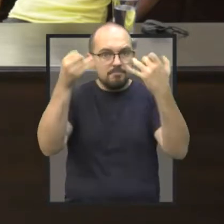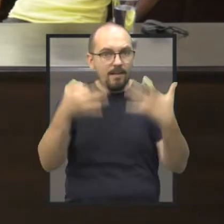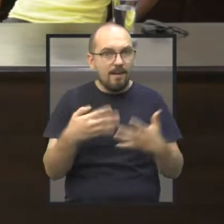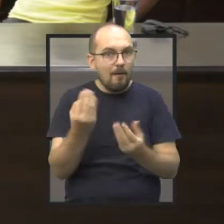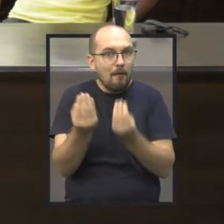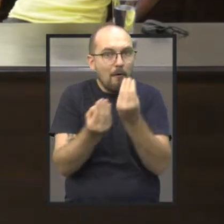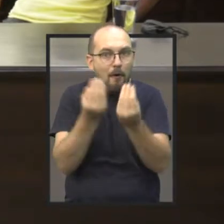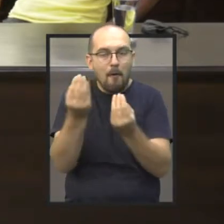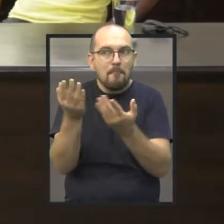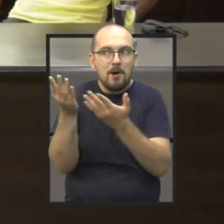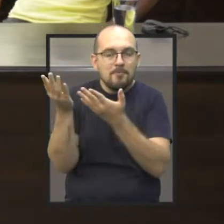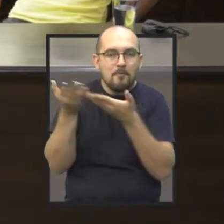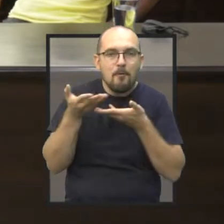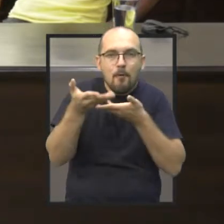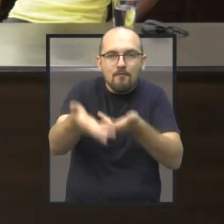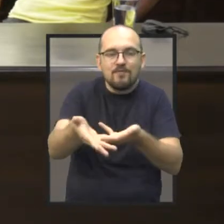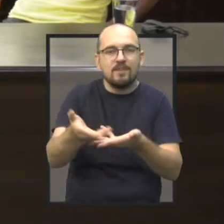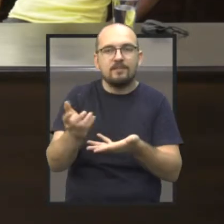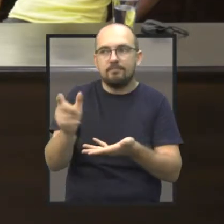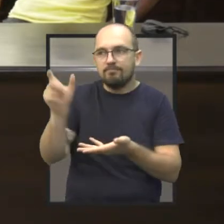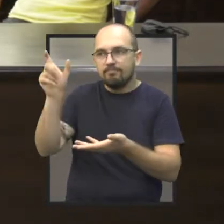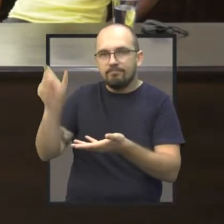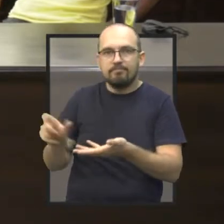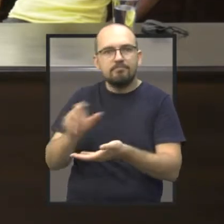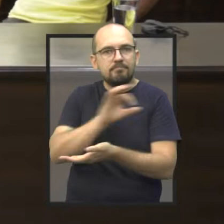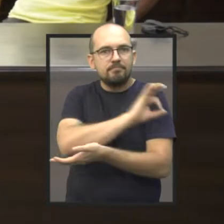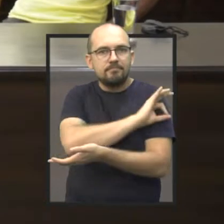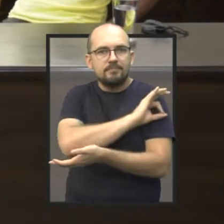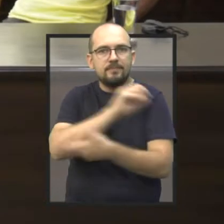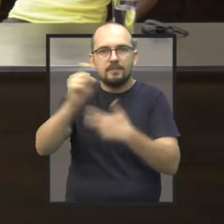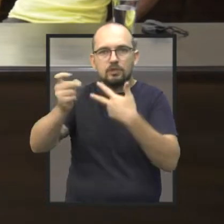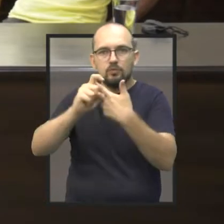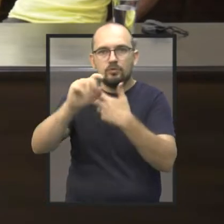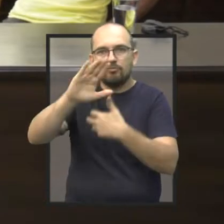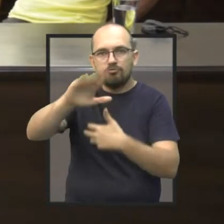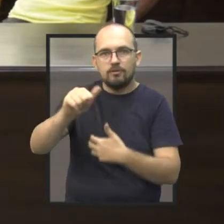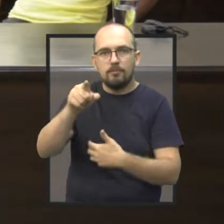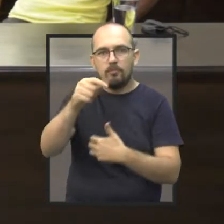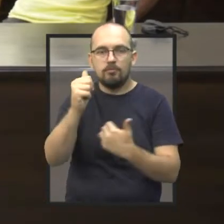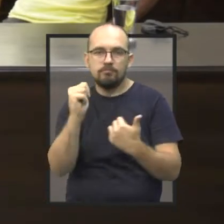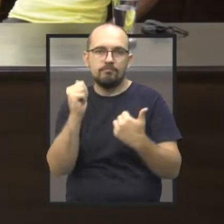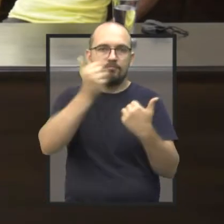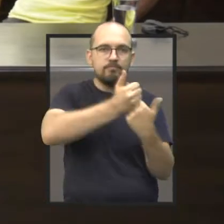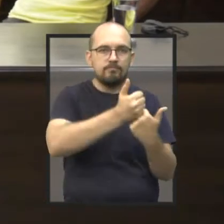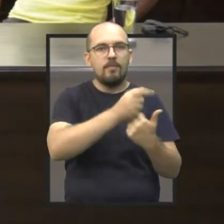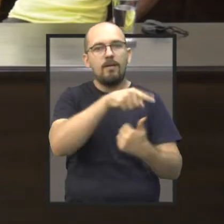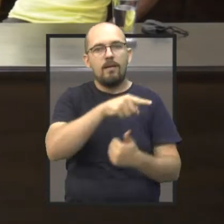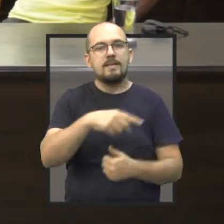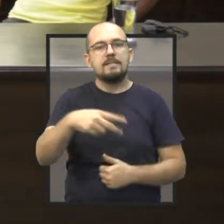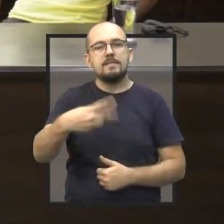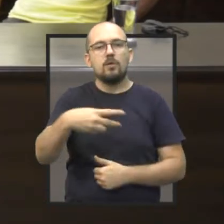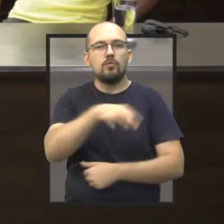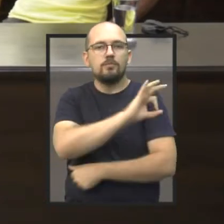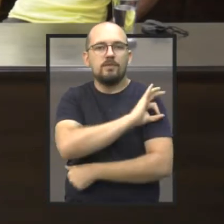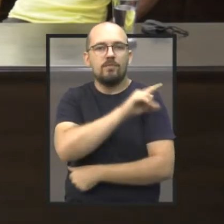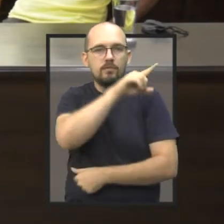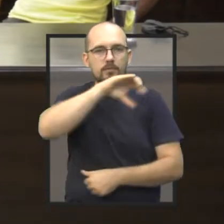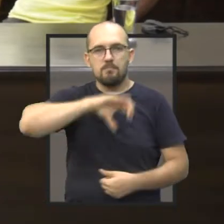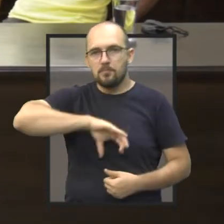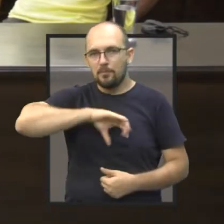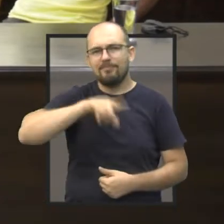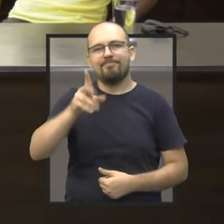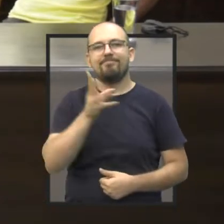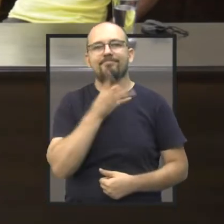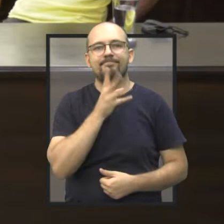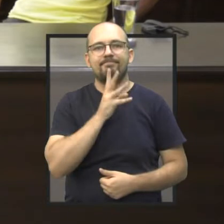pouco mais de como foi esse convite que o senhor recebeu do Poder Executivo para assumir, então, a subprefeitura do distrito de Potunduva, um